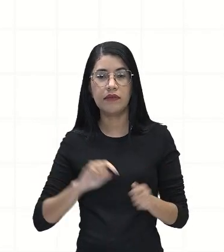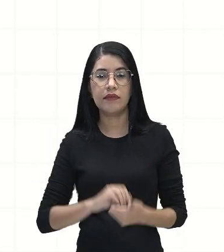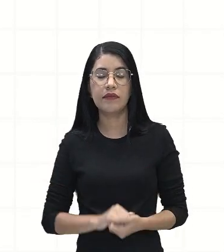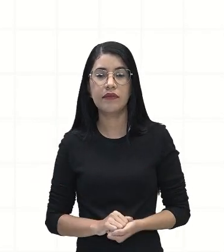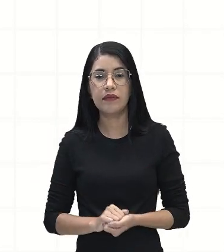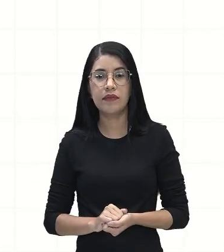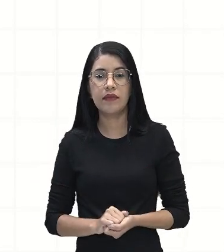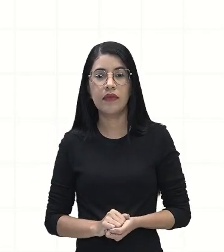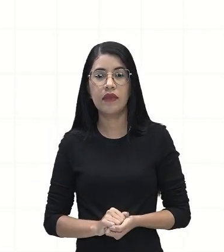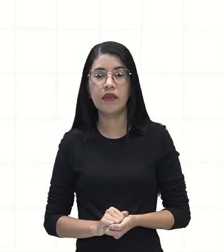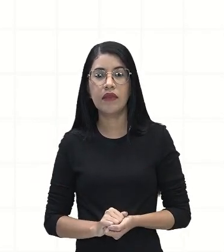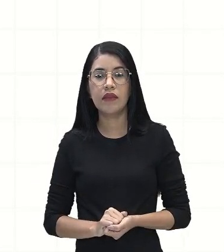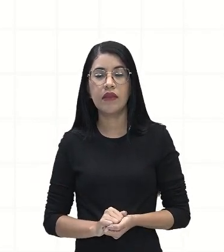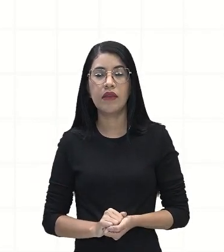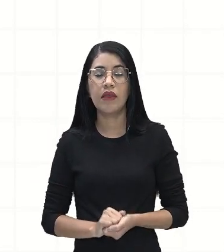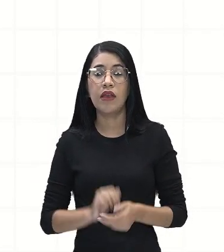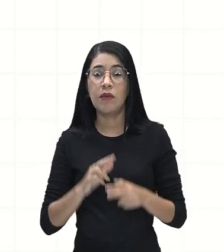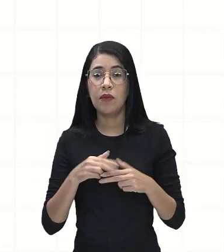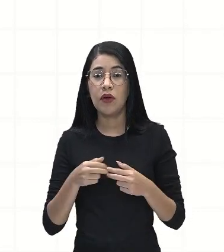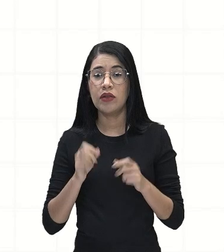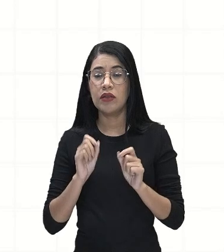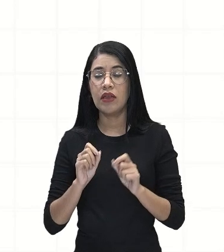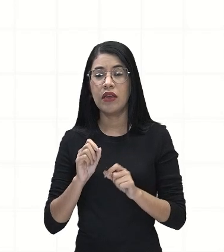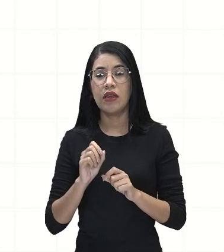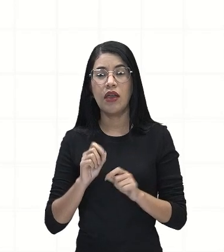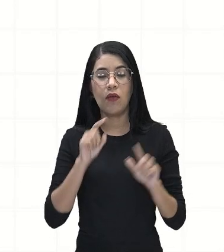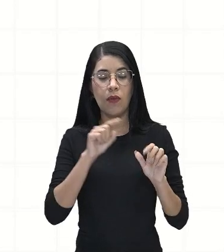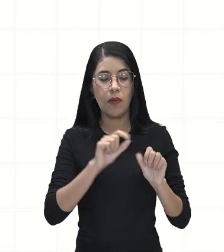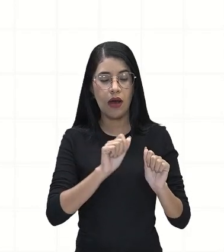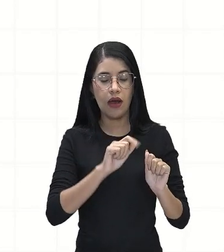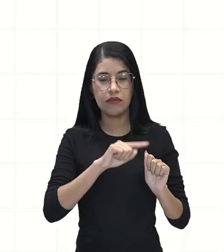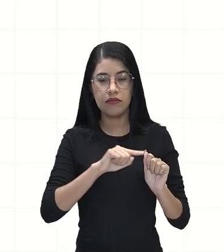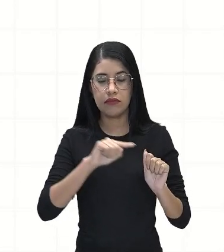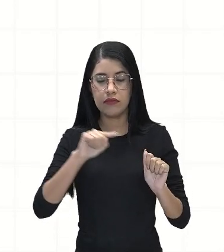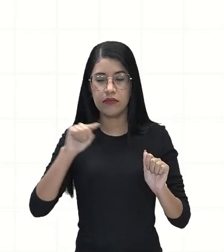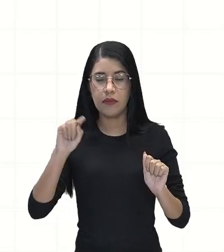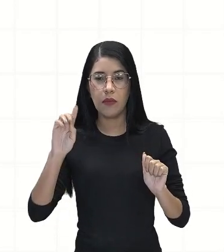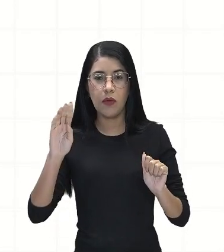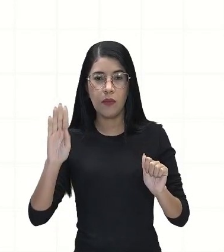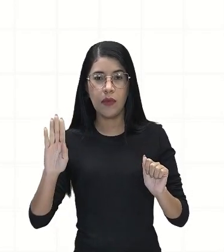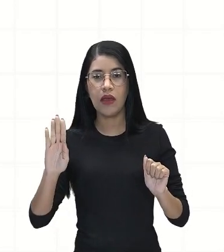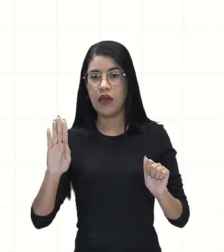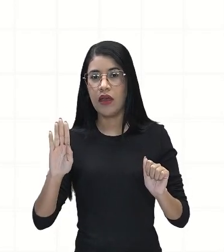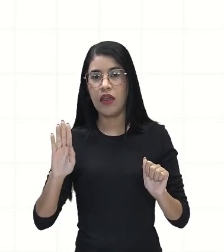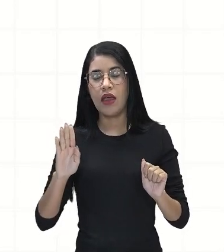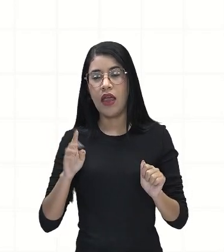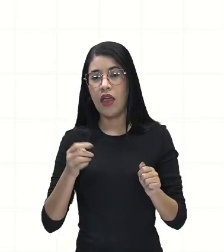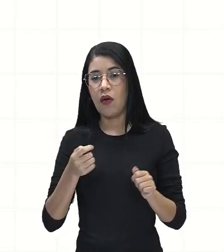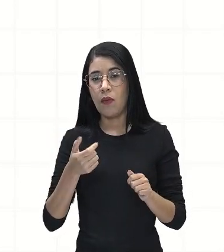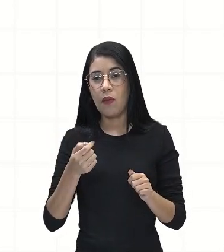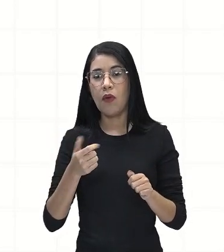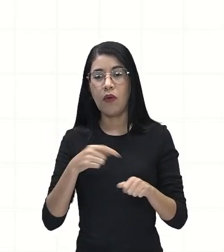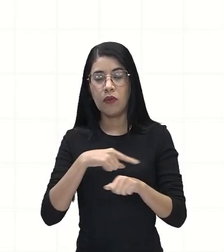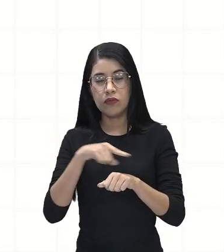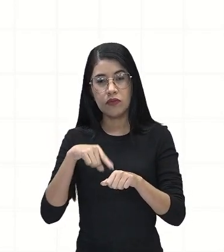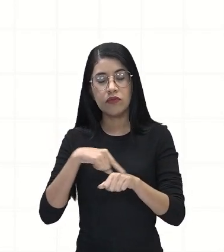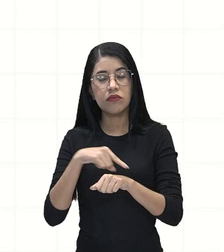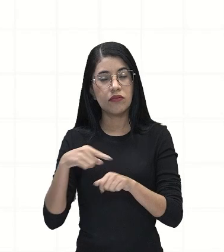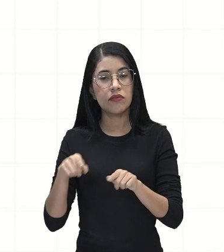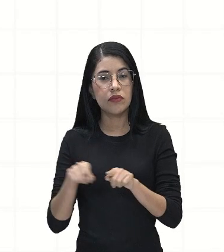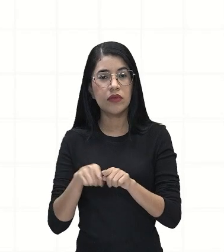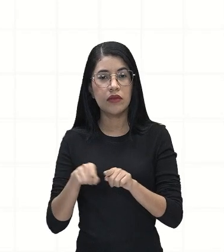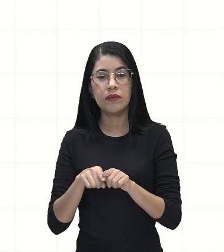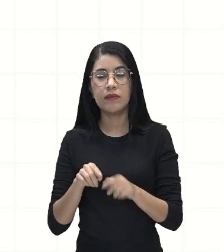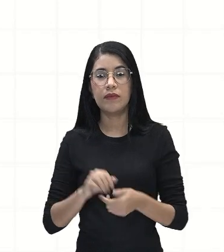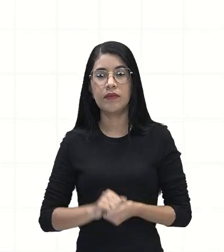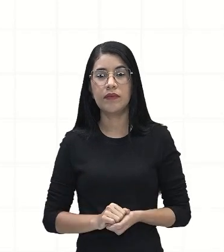Então, por isso que eu estou traçando essa reta aí, porque a questão diz que é o menor caminho, o menor tempo possível. O menor